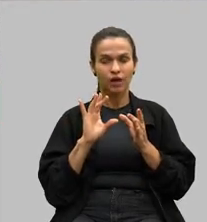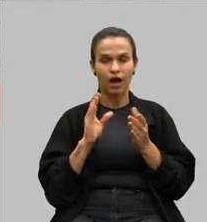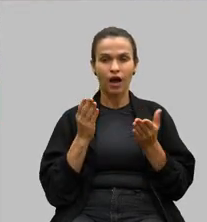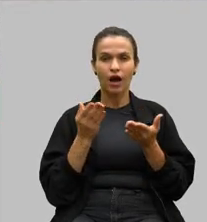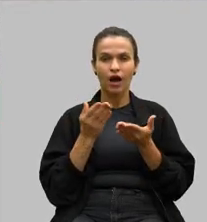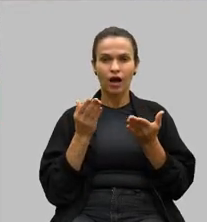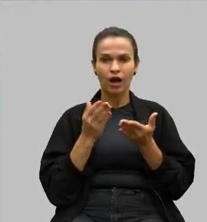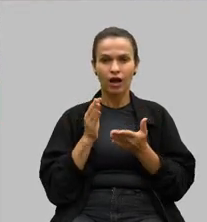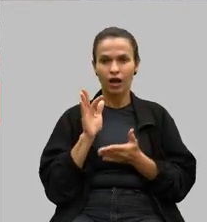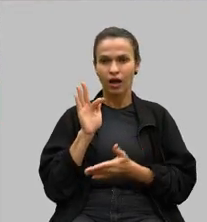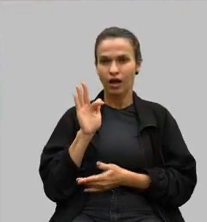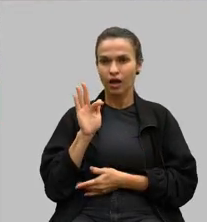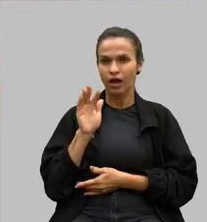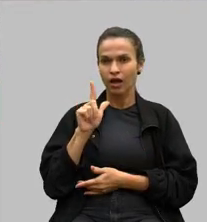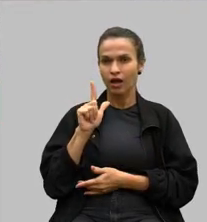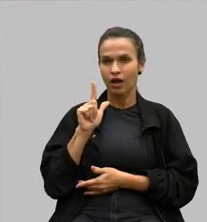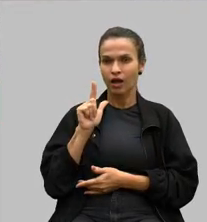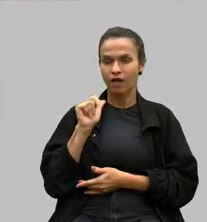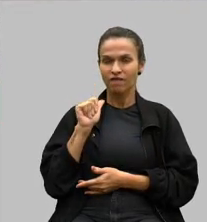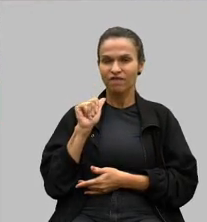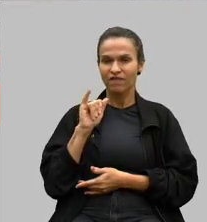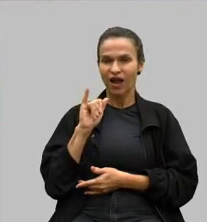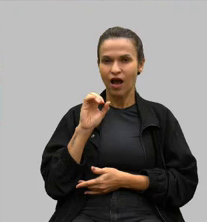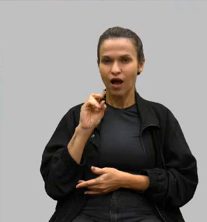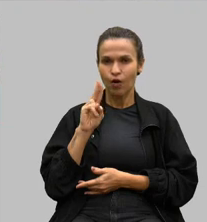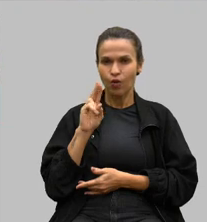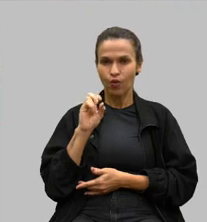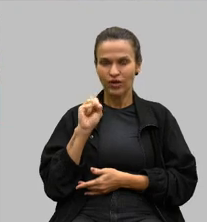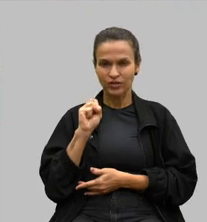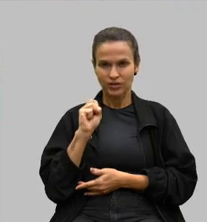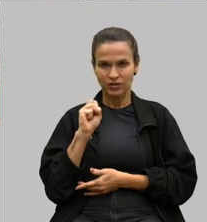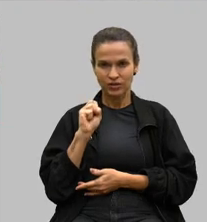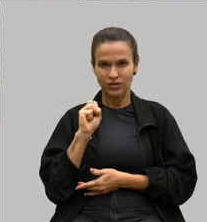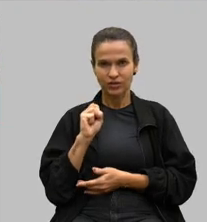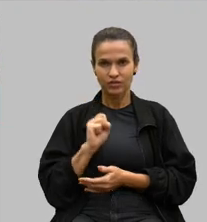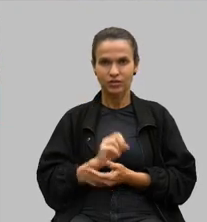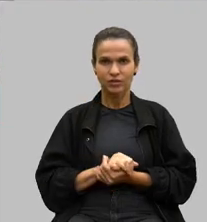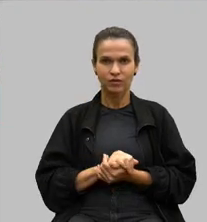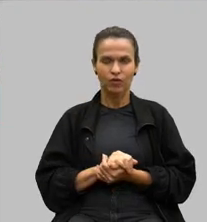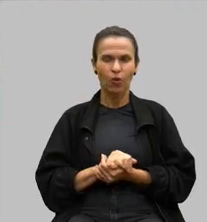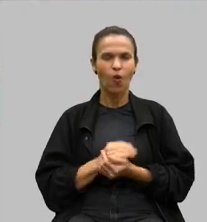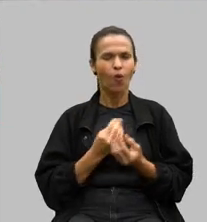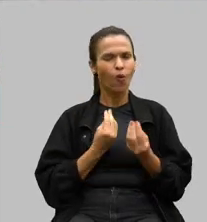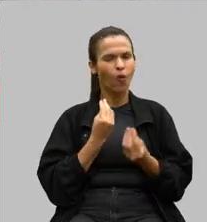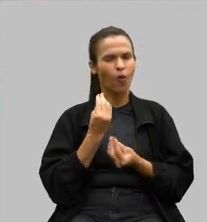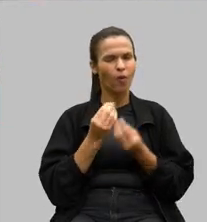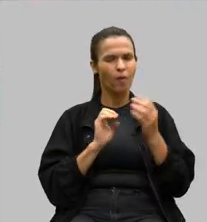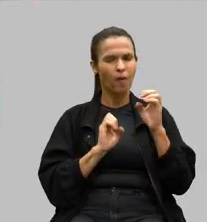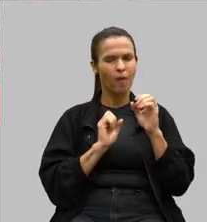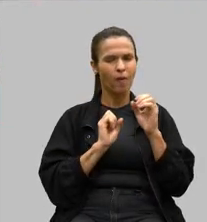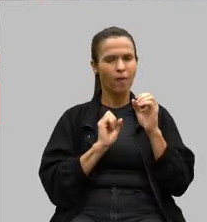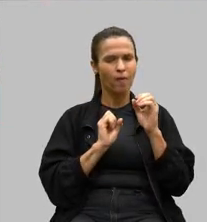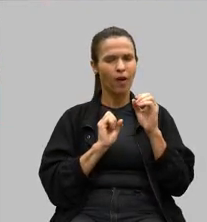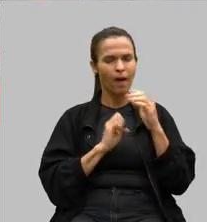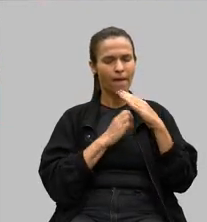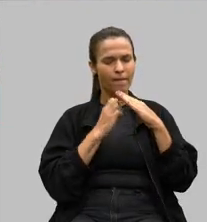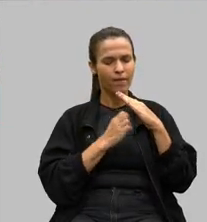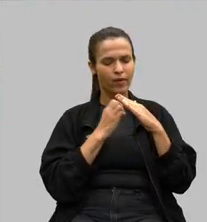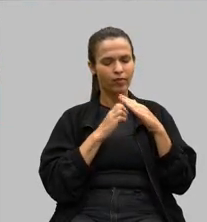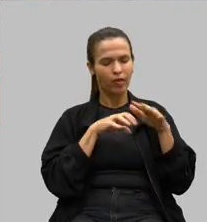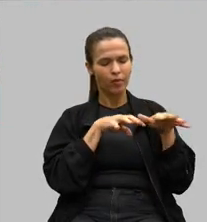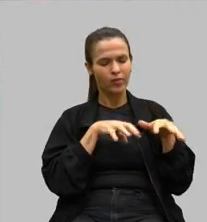Flowers falei certinho é que uma mineradora que comete que tem nas